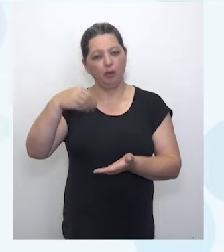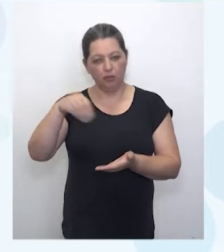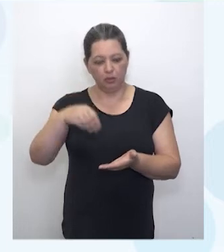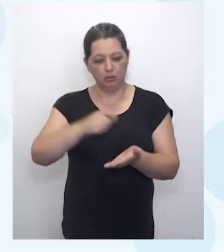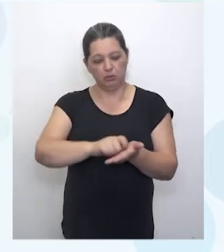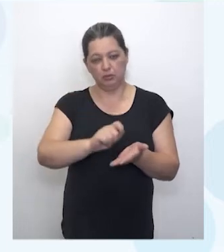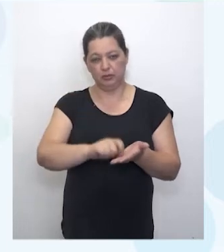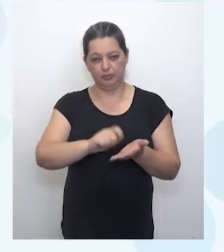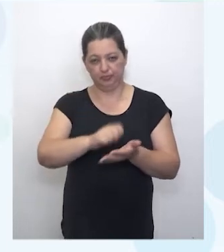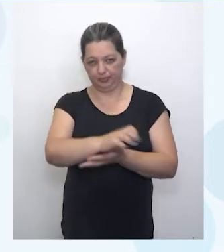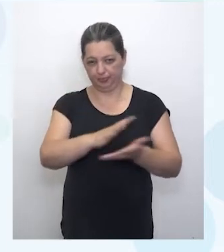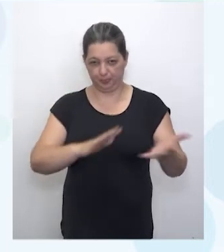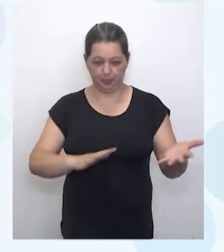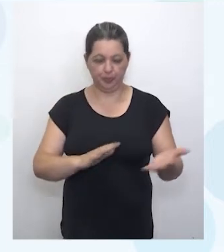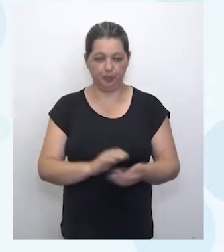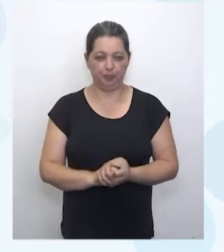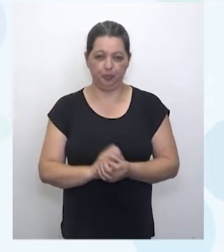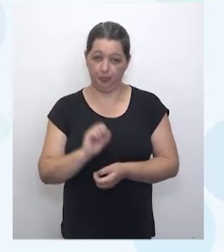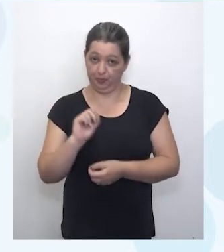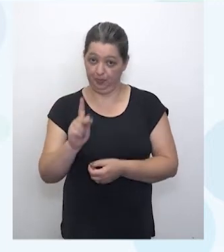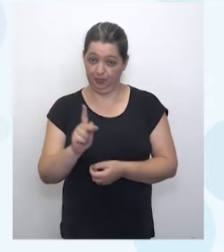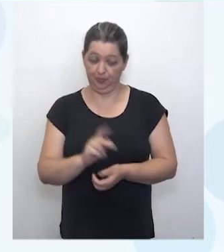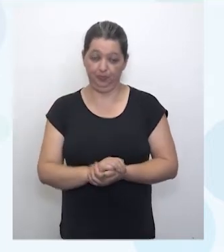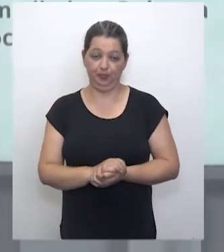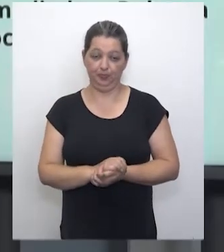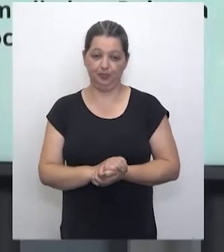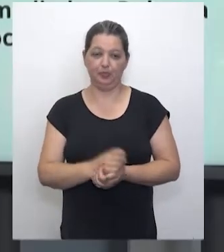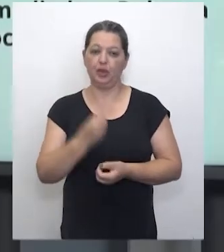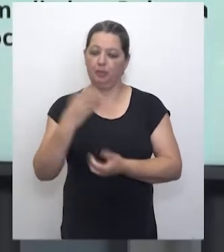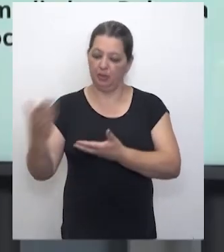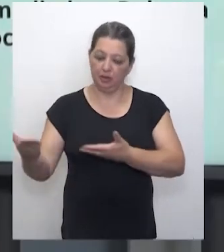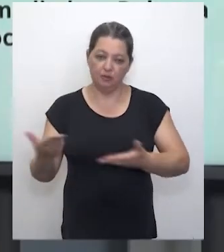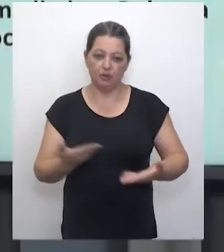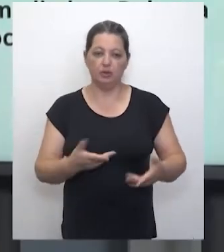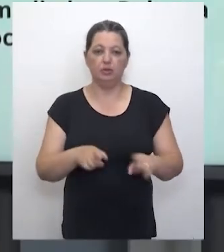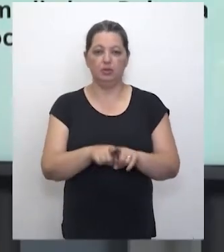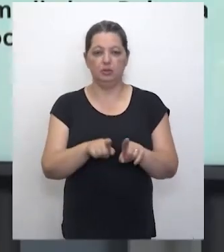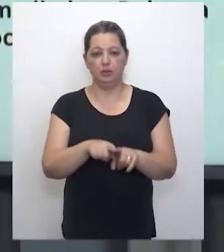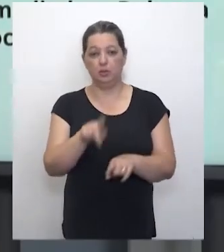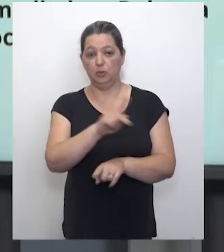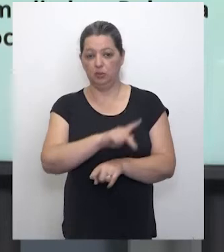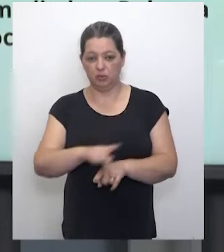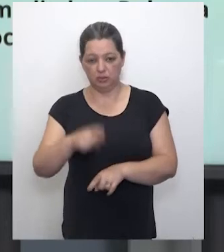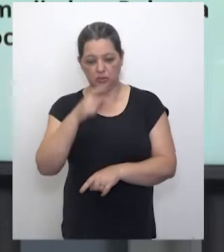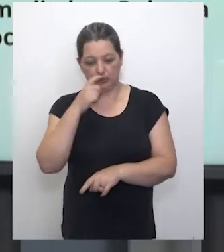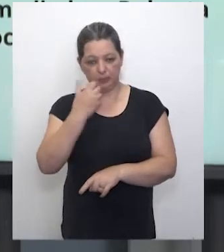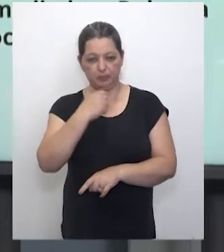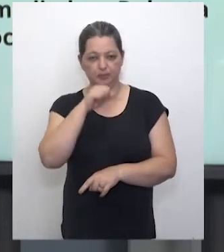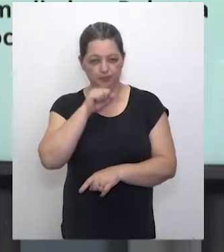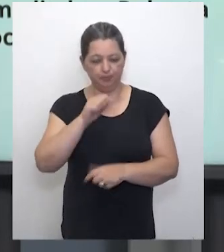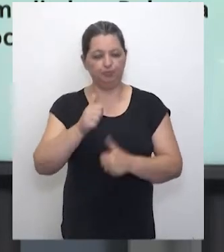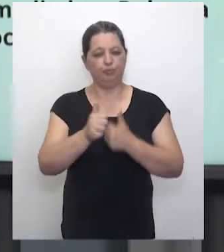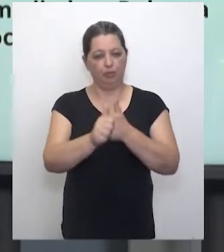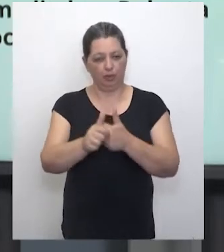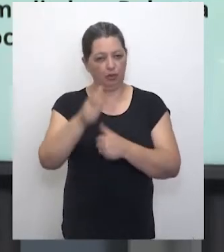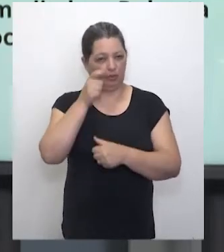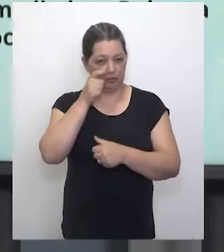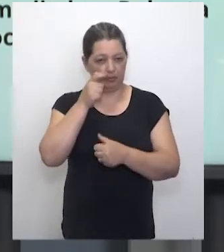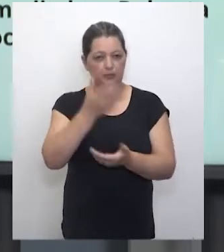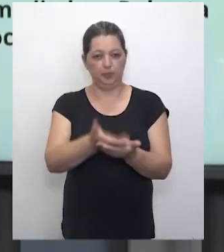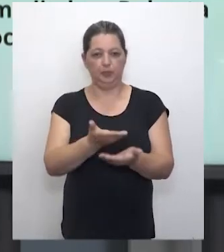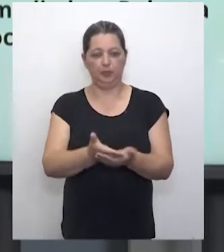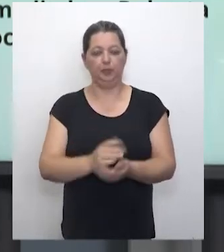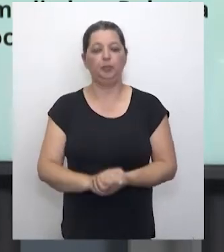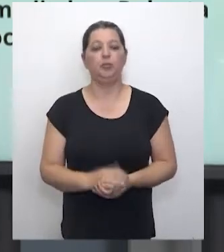anotações e as atividades, ok? E sejam bem-vindos também, professores e pais que acompanham as nossas aulas. Hoje eu conto